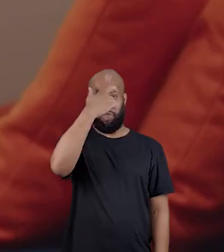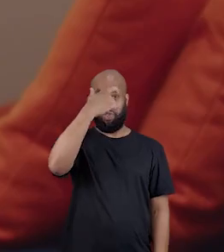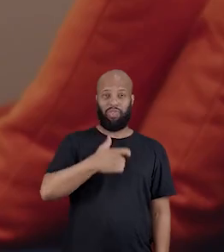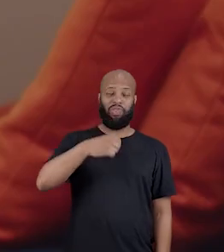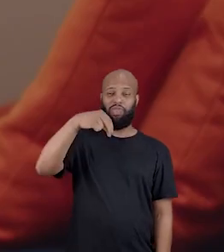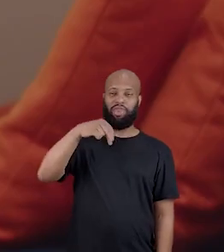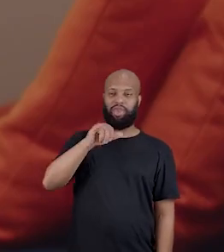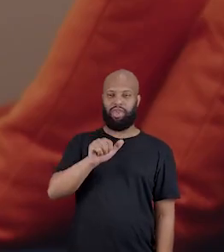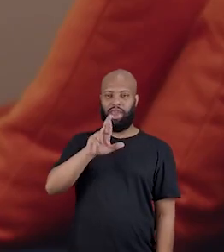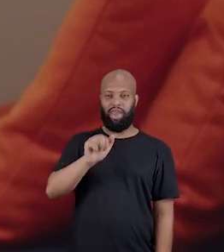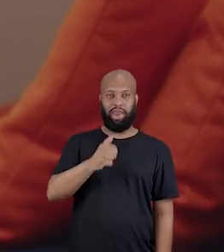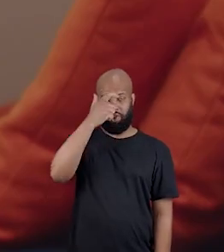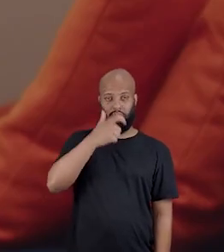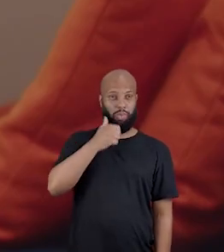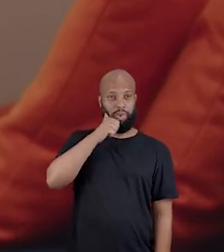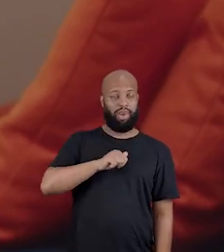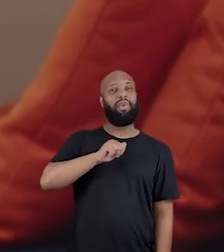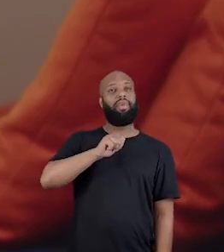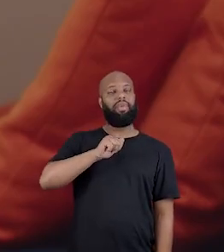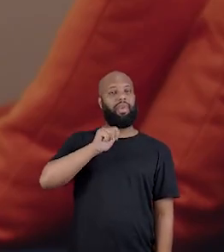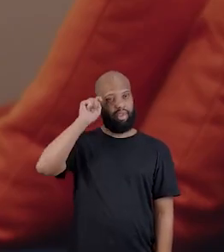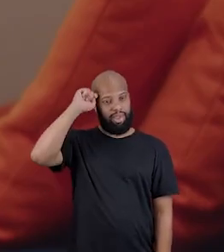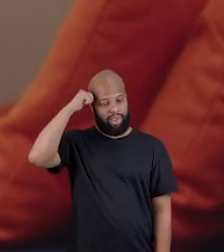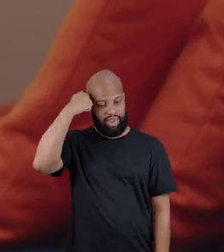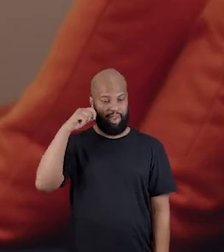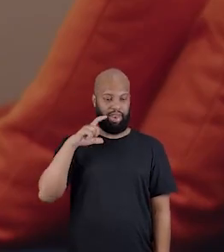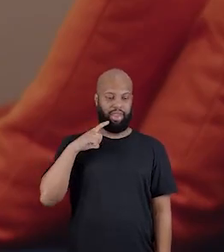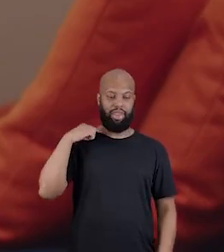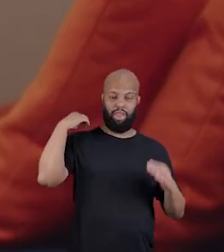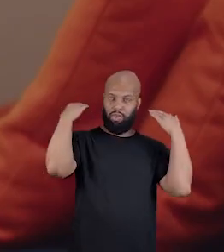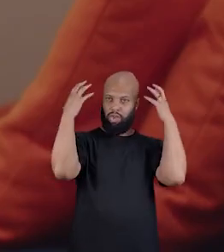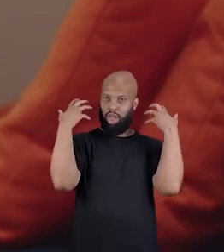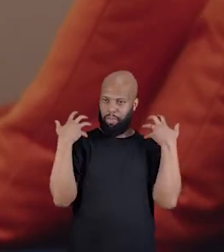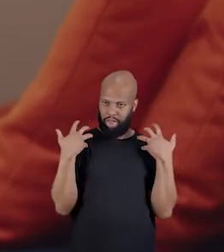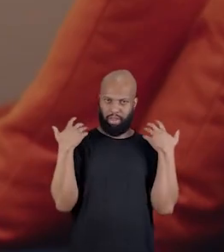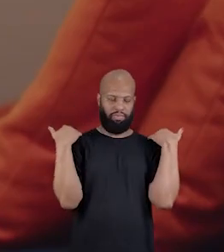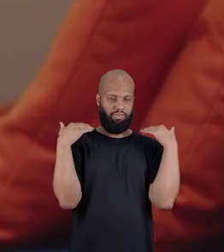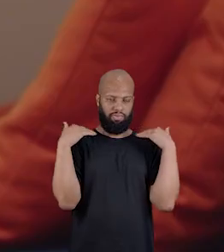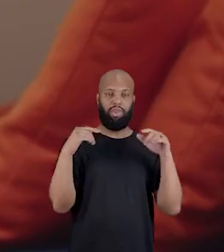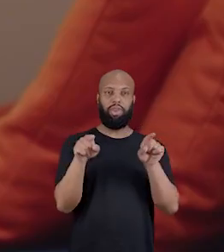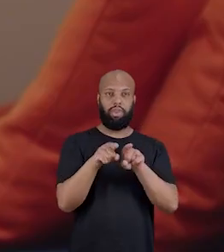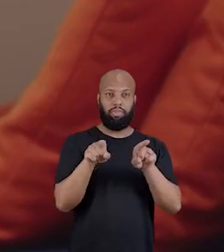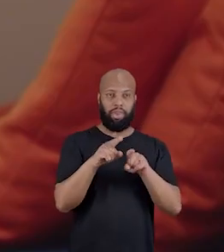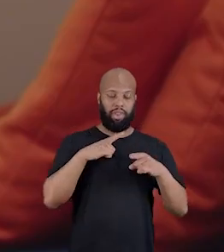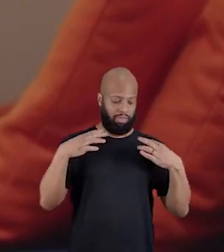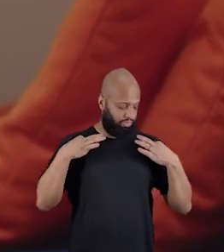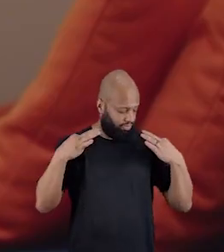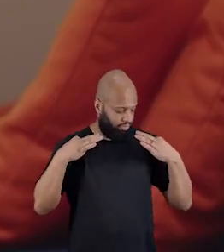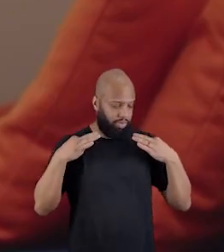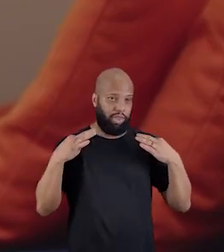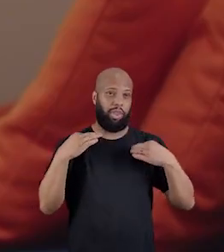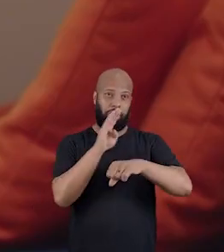estar aqui. Eu sou a Nayara, sou uma mulher negra, tenho cabelos na altura dos ombros, estão ondulados aqui. Tô com